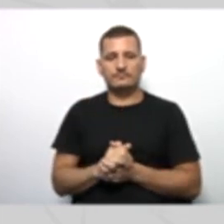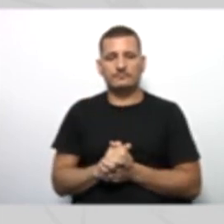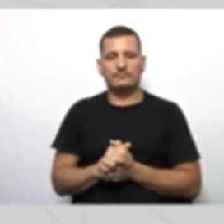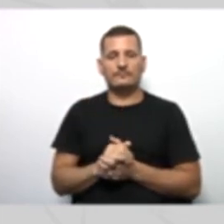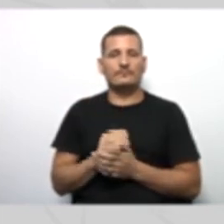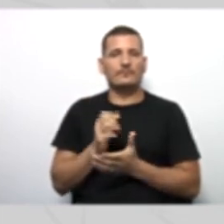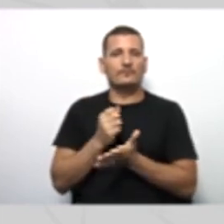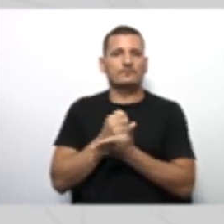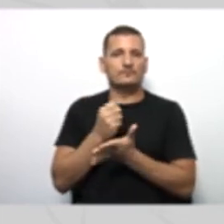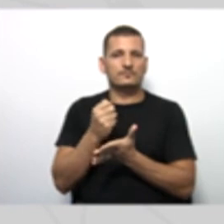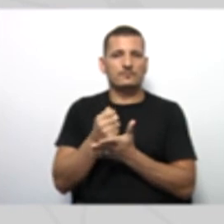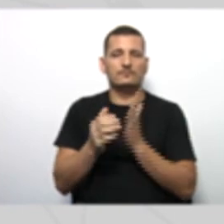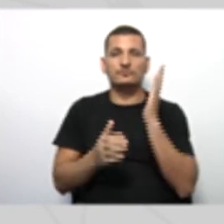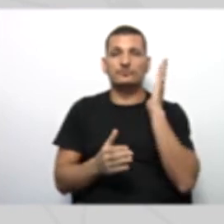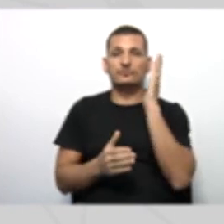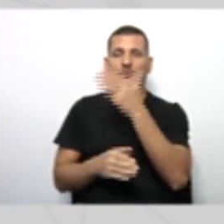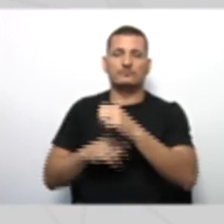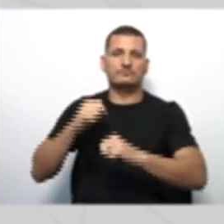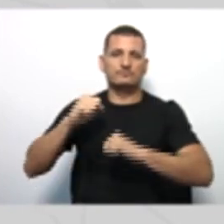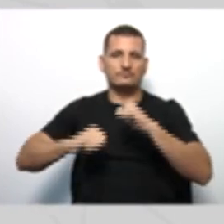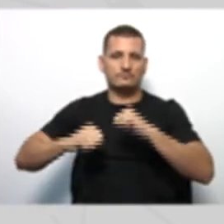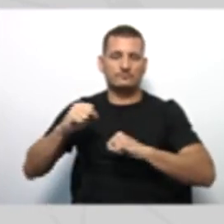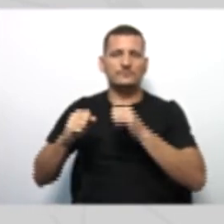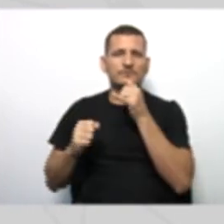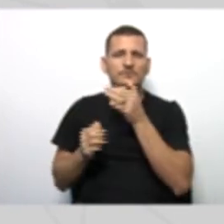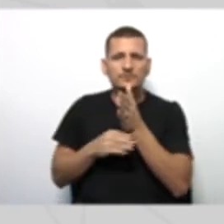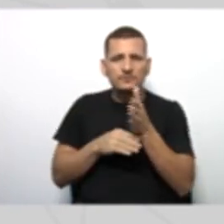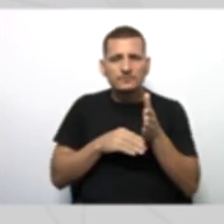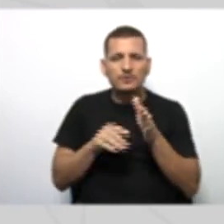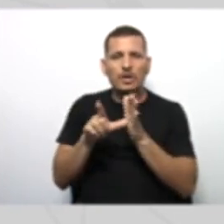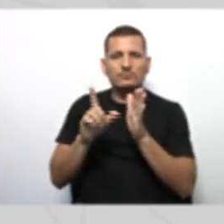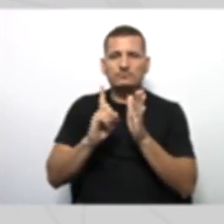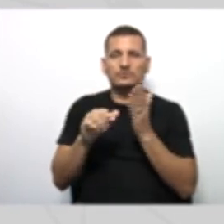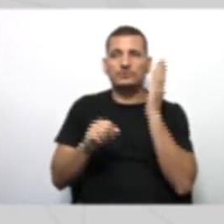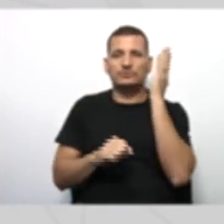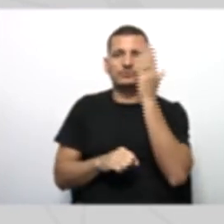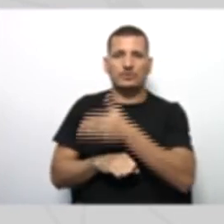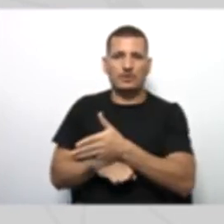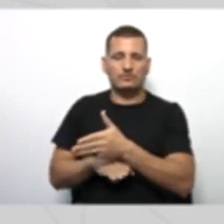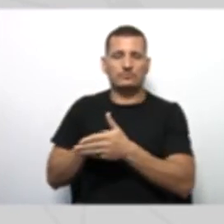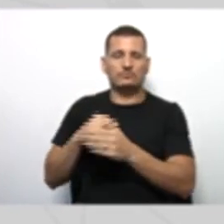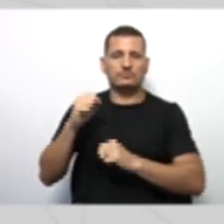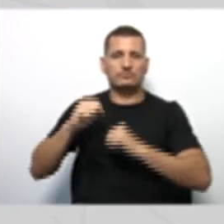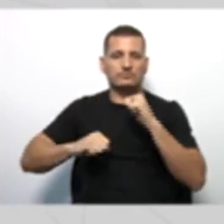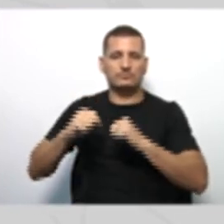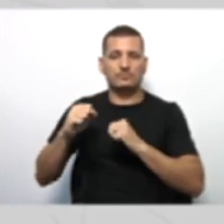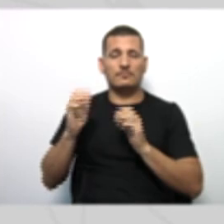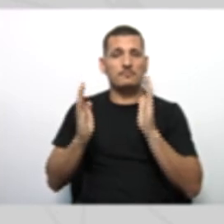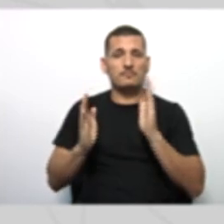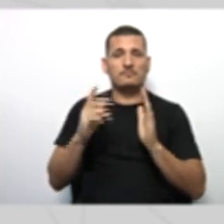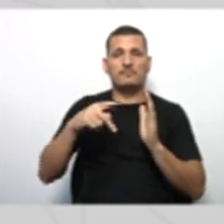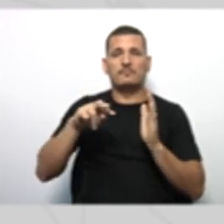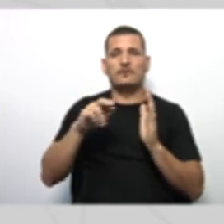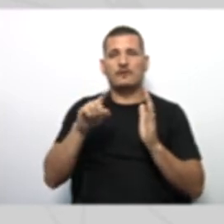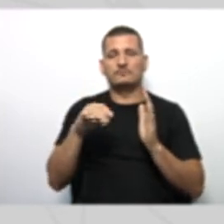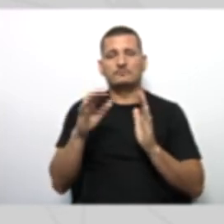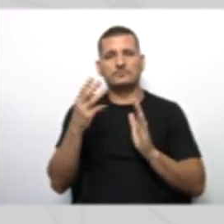probabilidade baixa. O impacto disso, um impacto médio, tá? Vou lá na minha matriz, vou fazer o